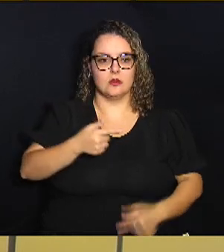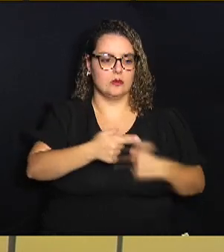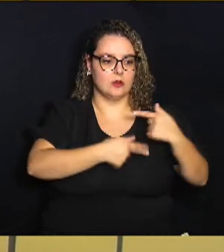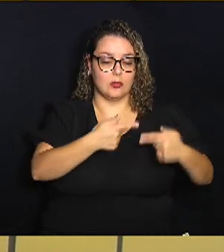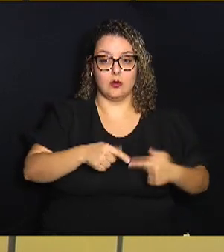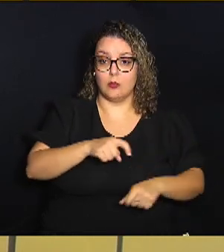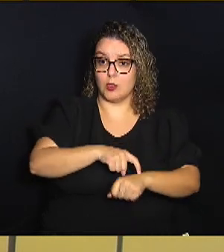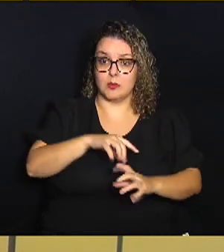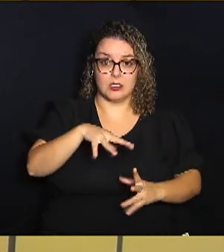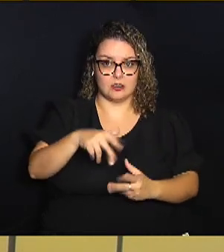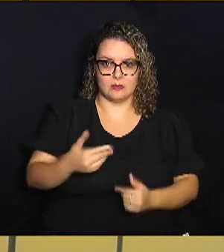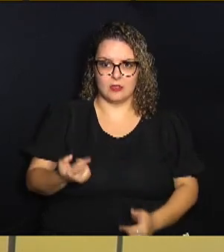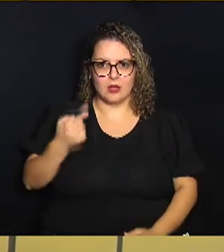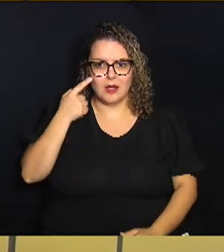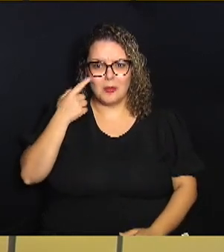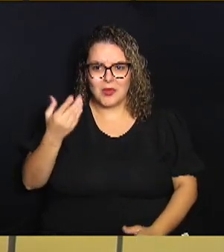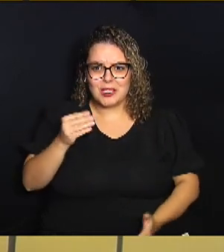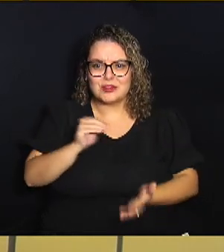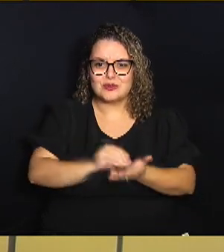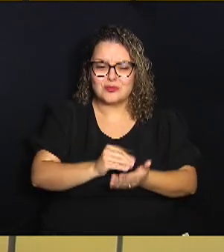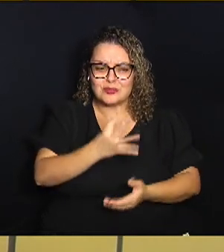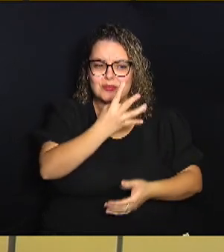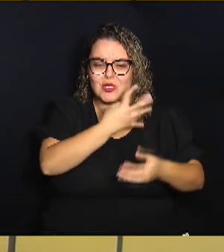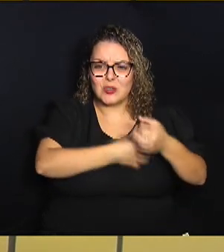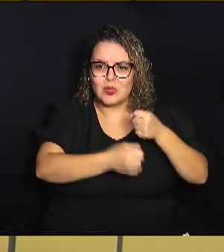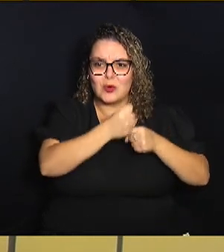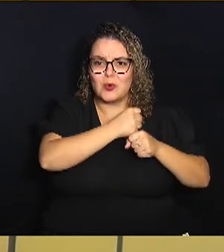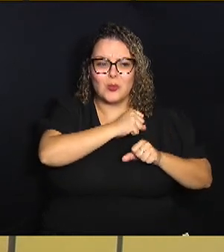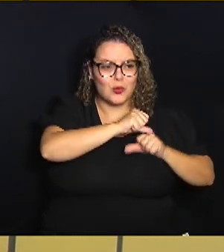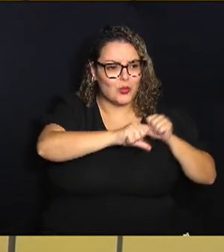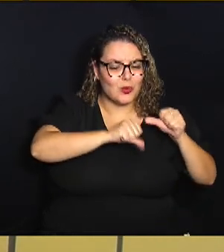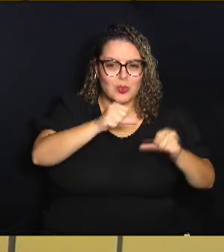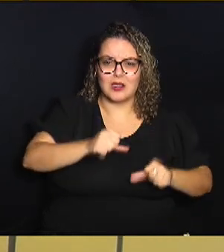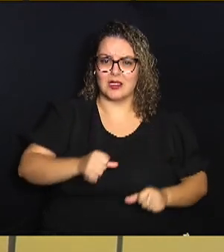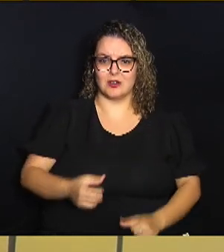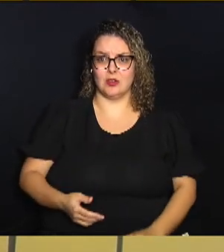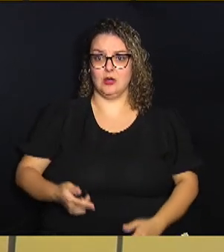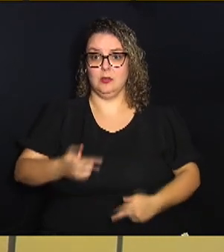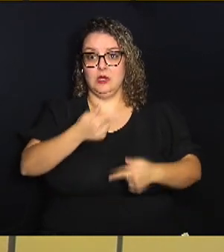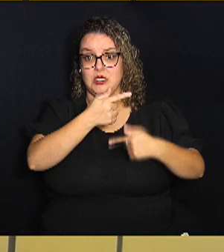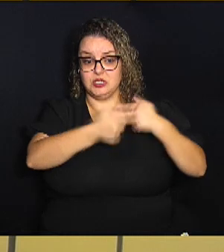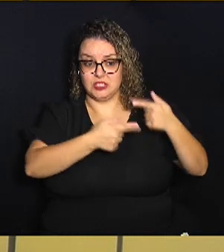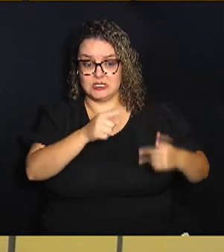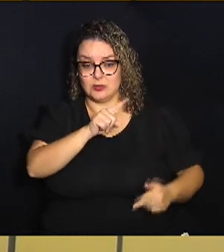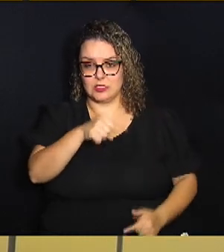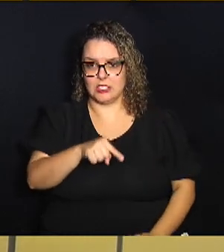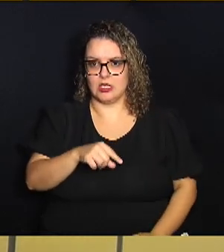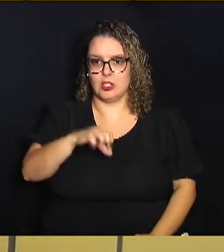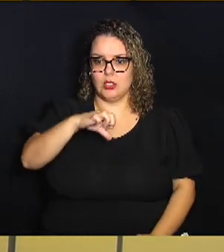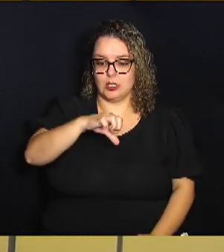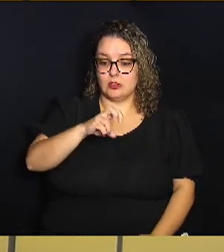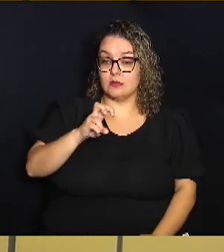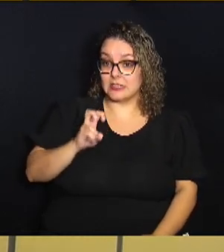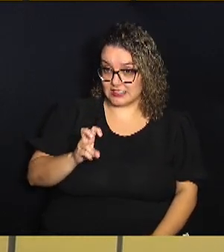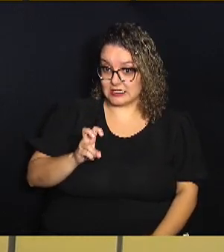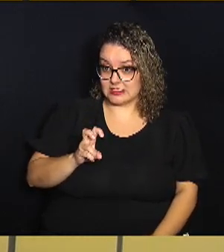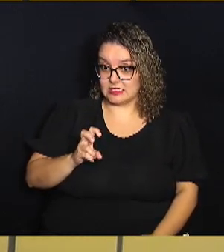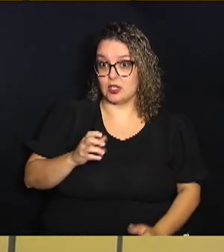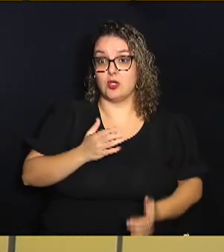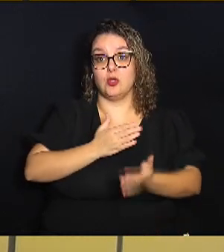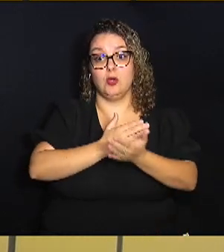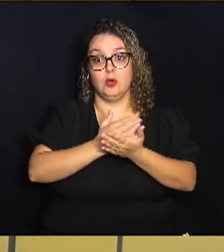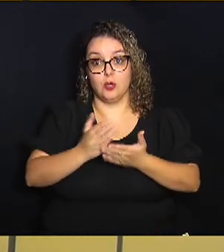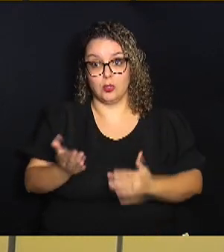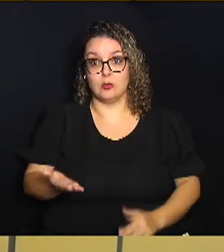mundo. Cara, pensa nos últimos 4 anos o tanto que mudou. Quando a gente olha para a geração Z, em 95, mais ou menos onde começa